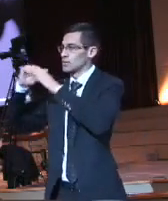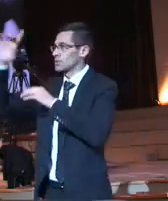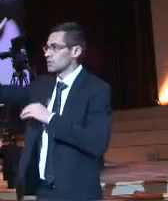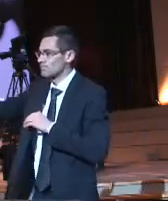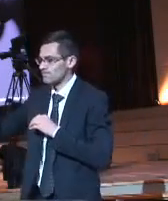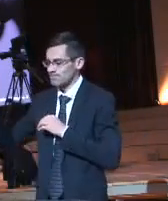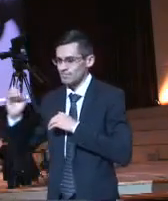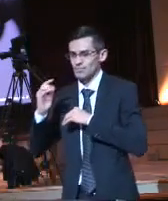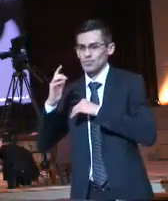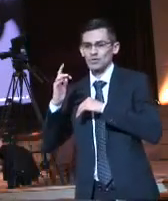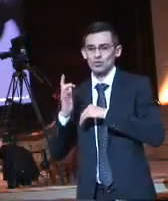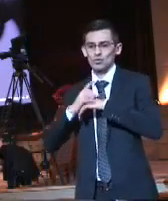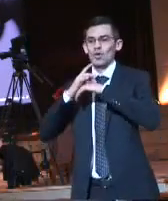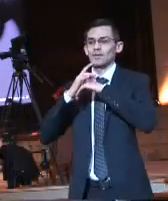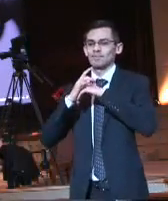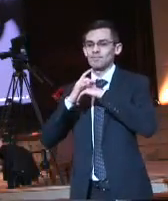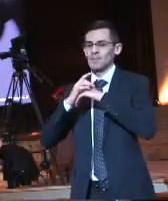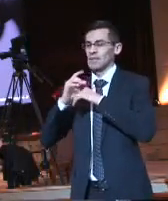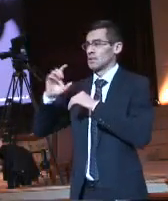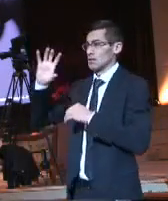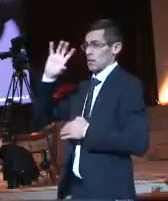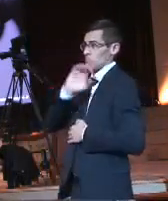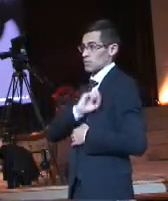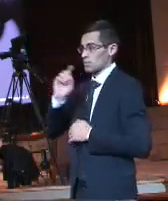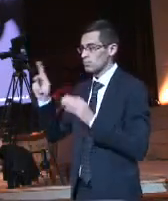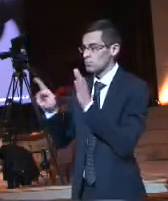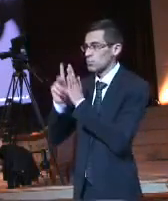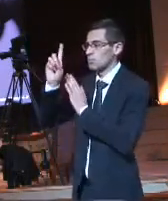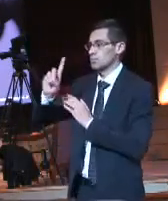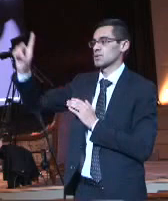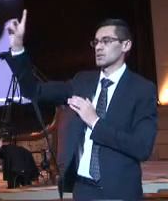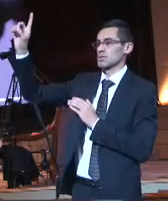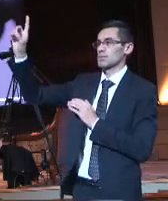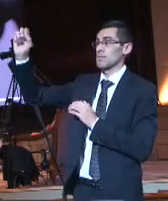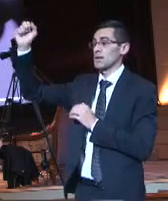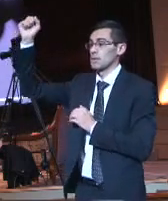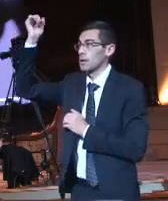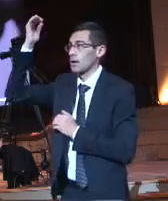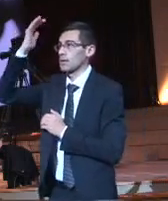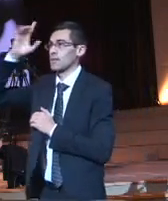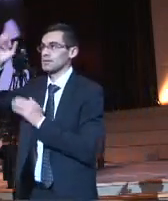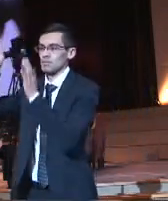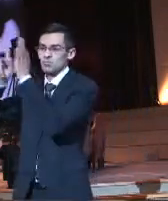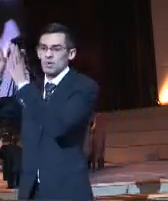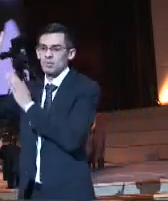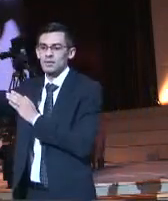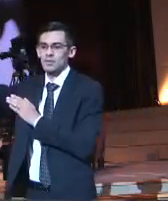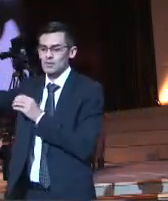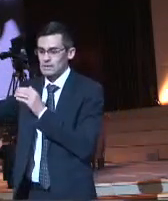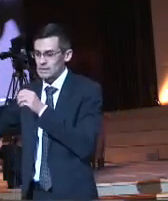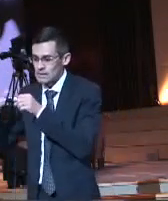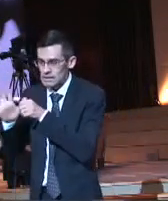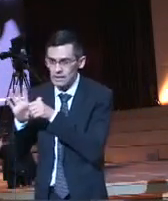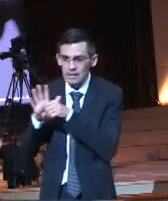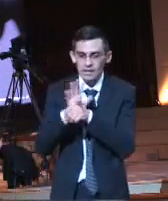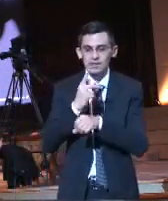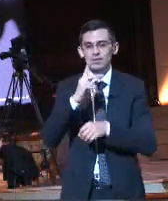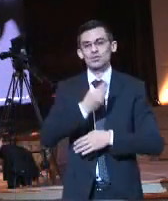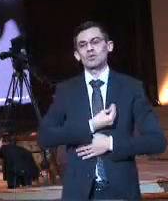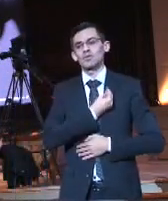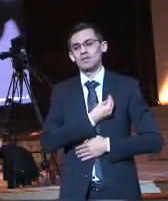Todo-Poderoso, amado por Ele, a graça que vem dele preenche as feridas do